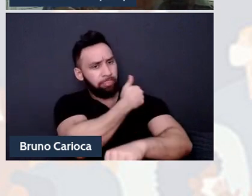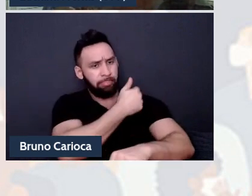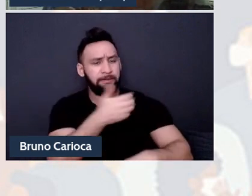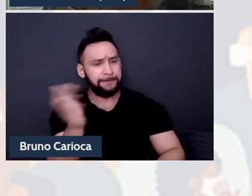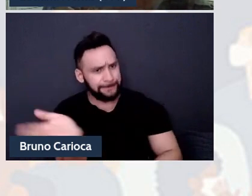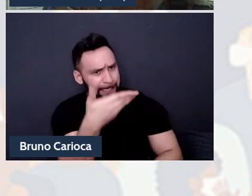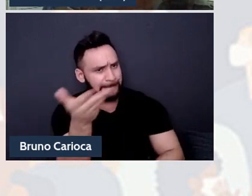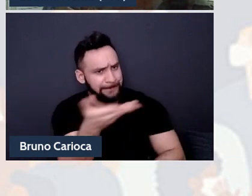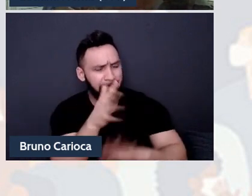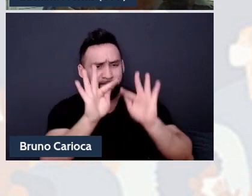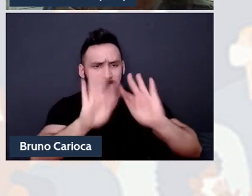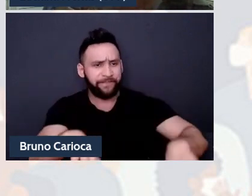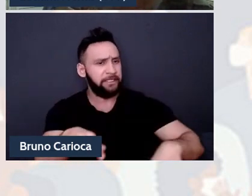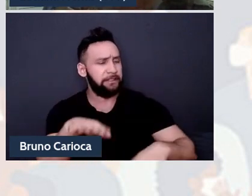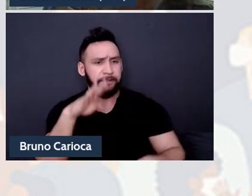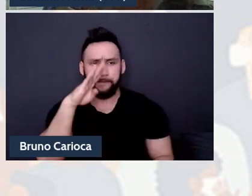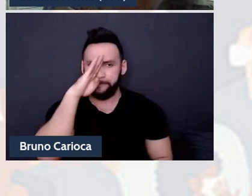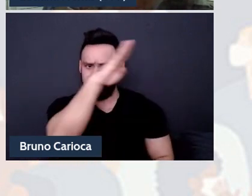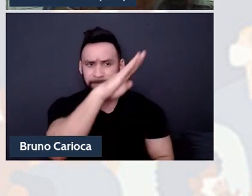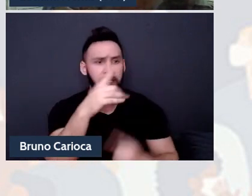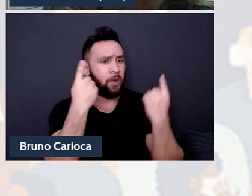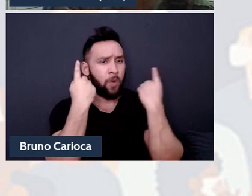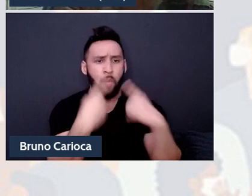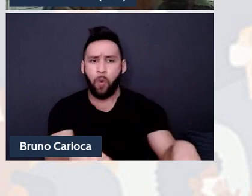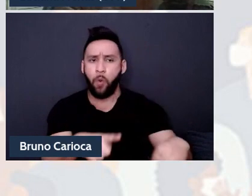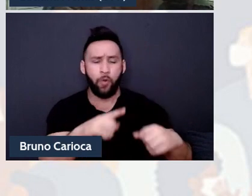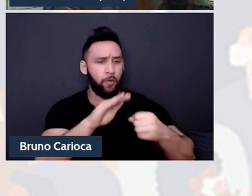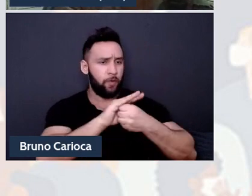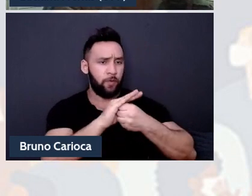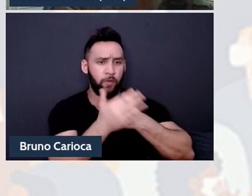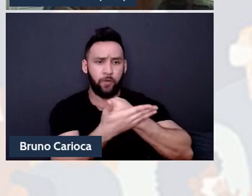Numa perspectiva antifascista, mas a gente